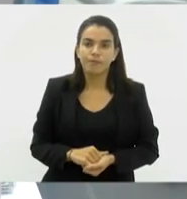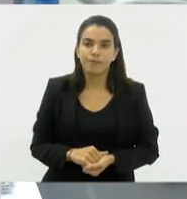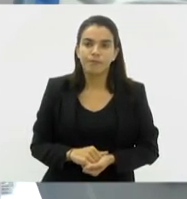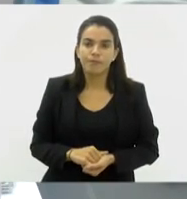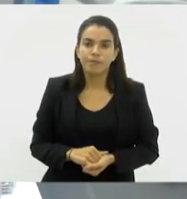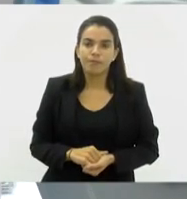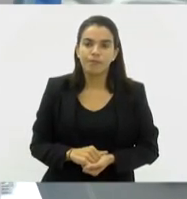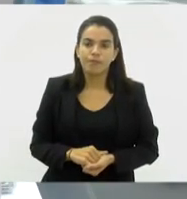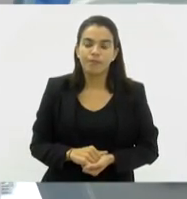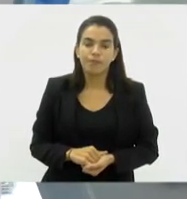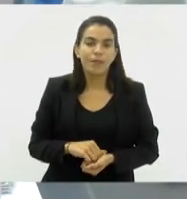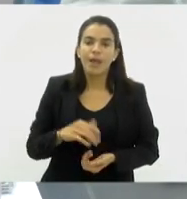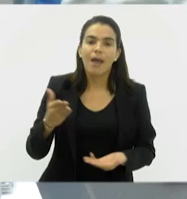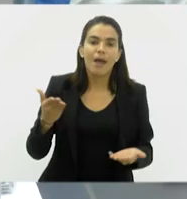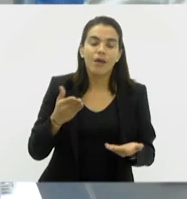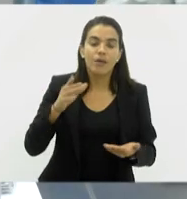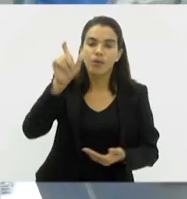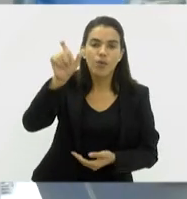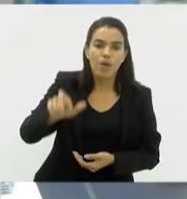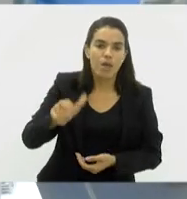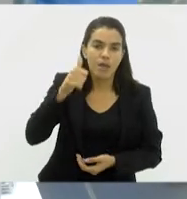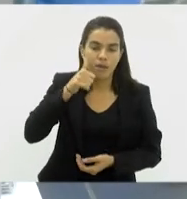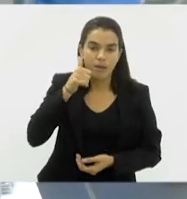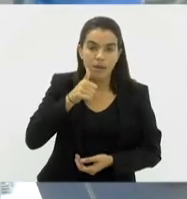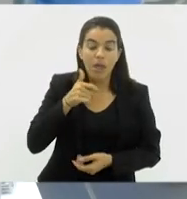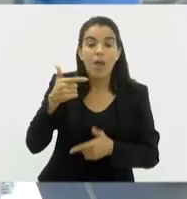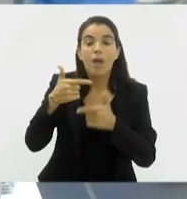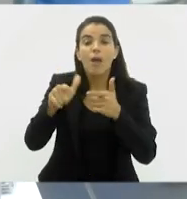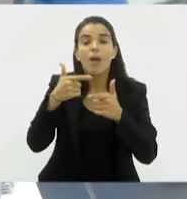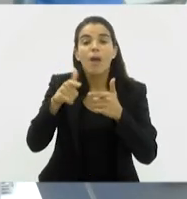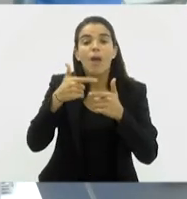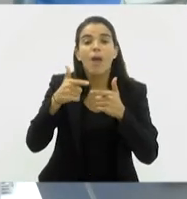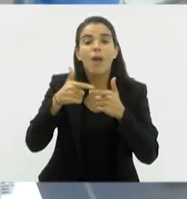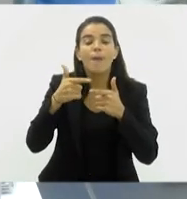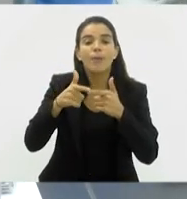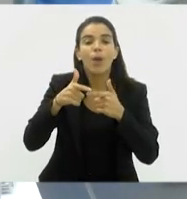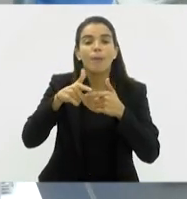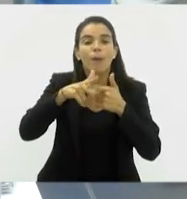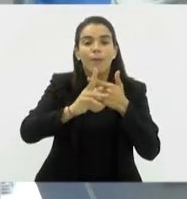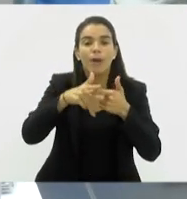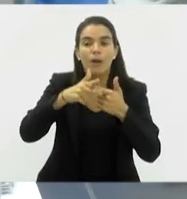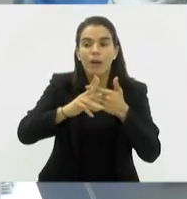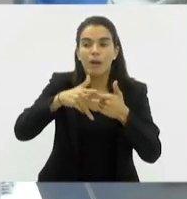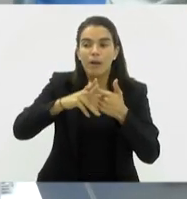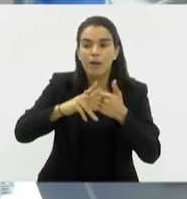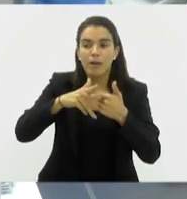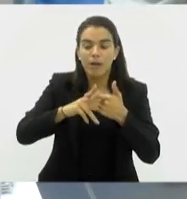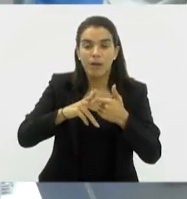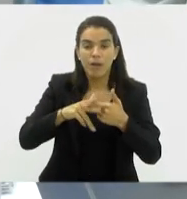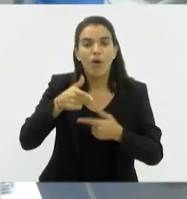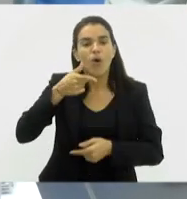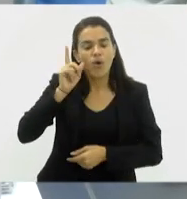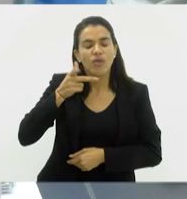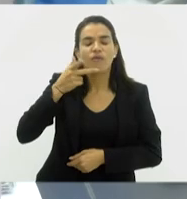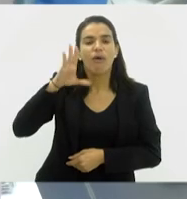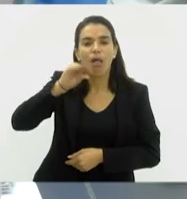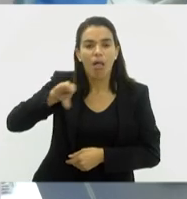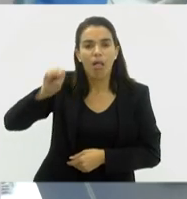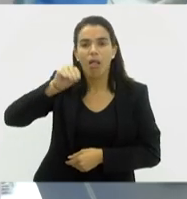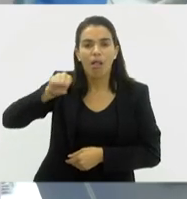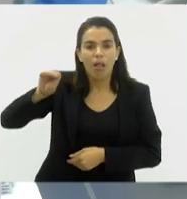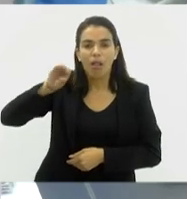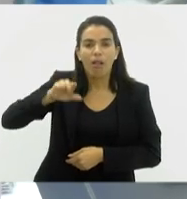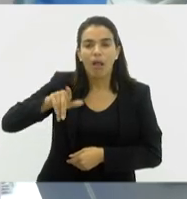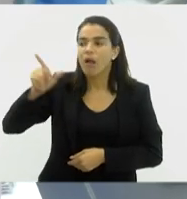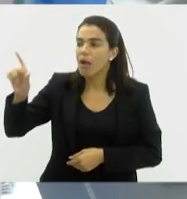solicitarão questão senhora questão é problema técnico aí Ontem eu assisti a sessão falei falei vocês deram a palavra